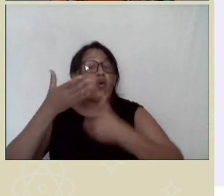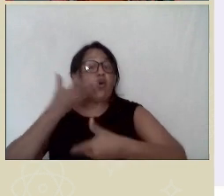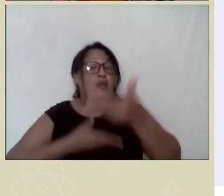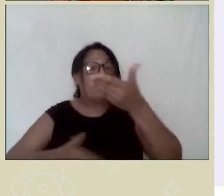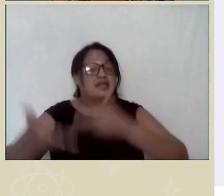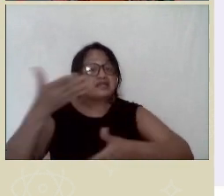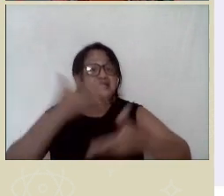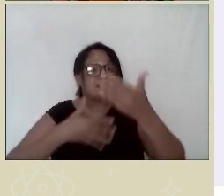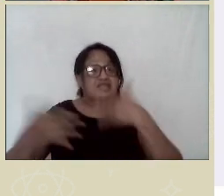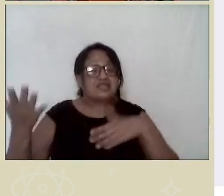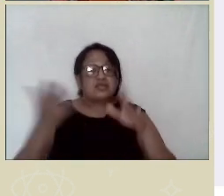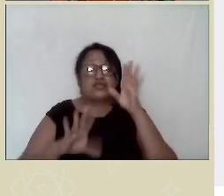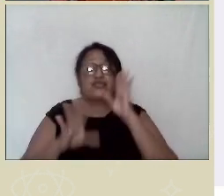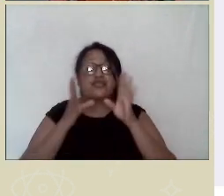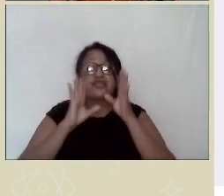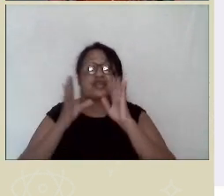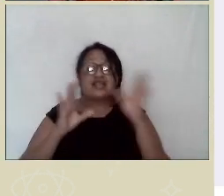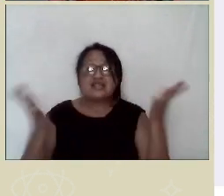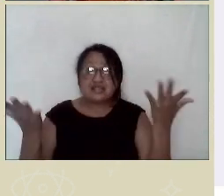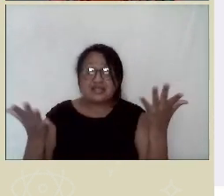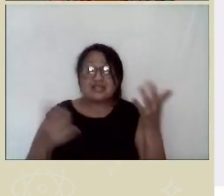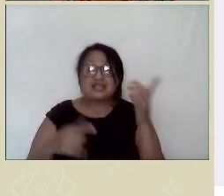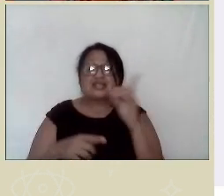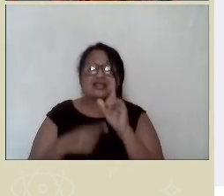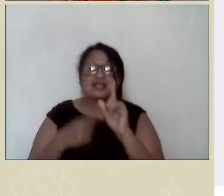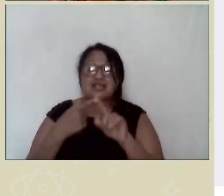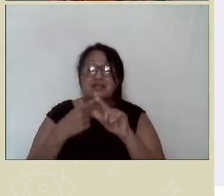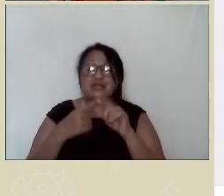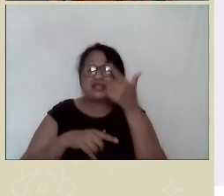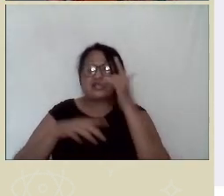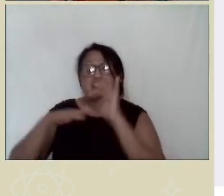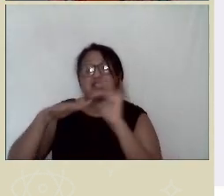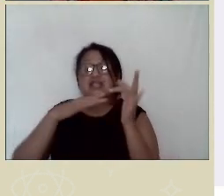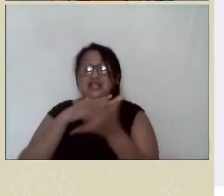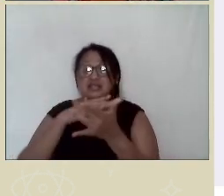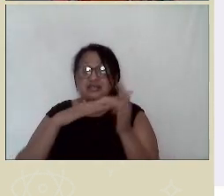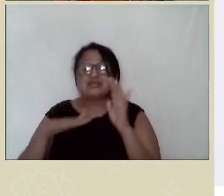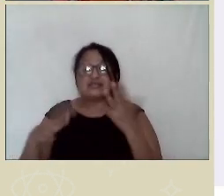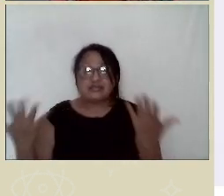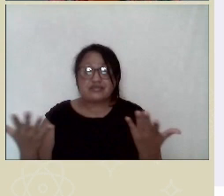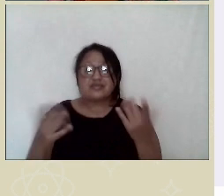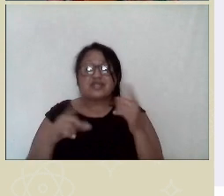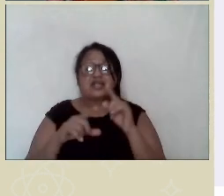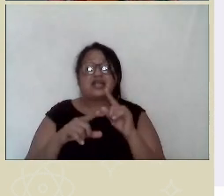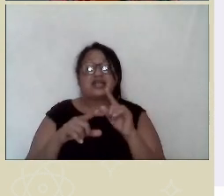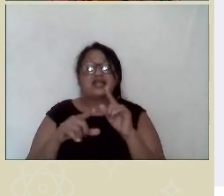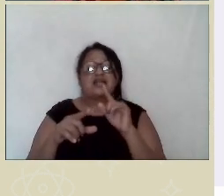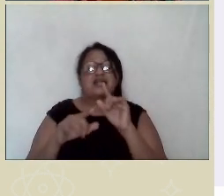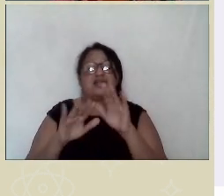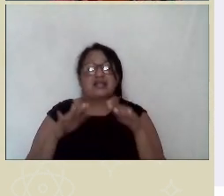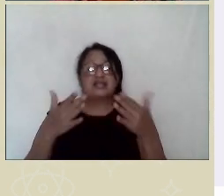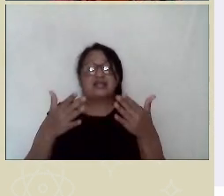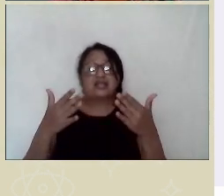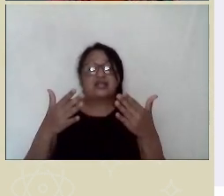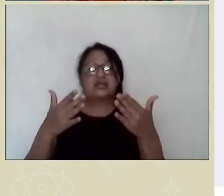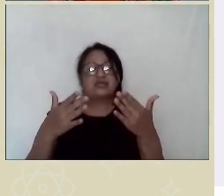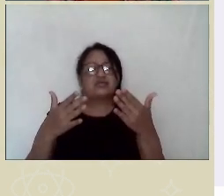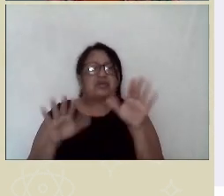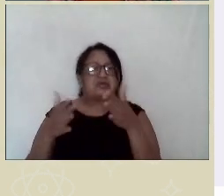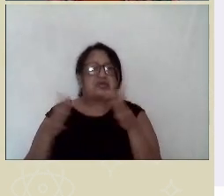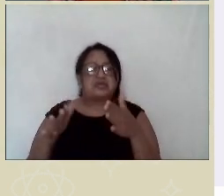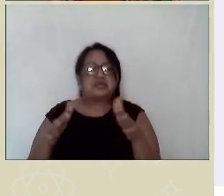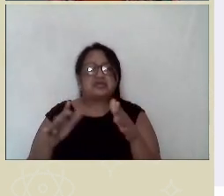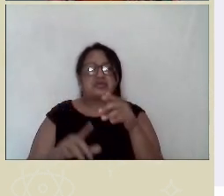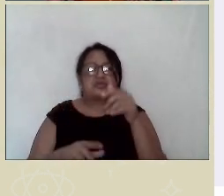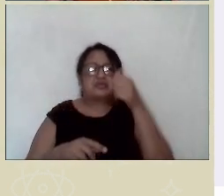de mais de 812 mil publicações extraídas do facebook e do twitter entre 1º de fevereiro e 16